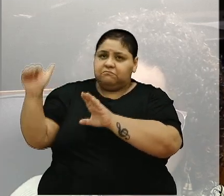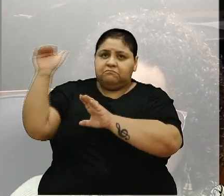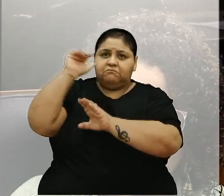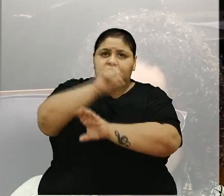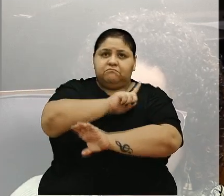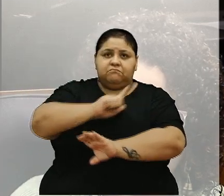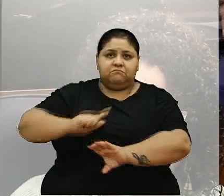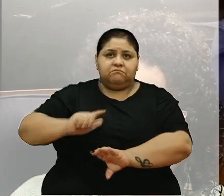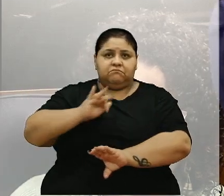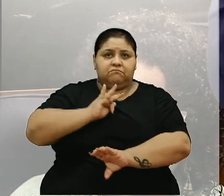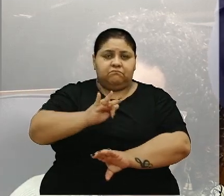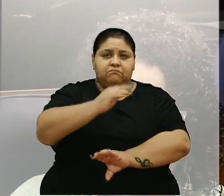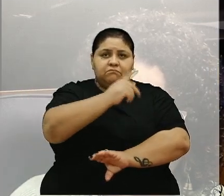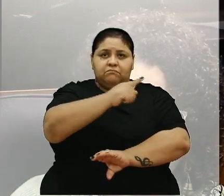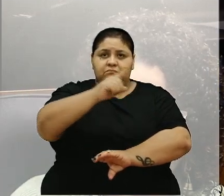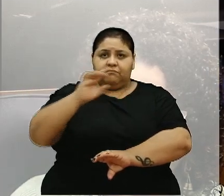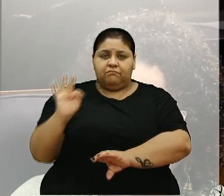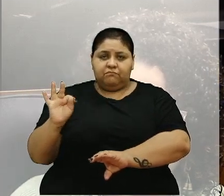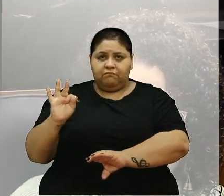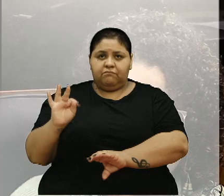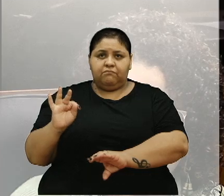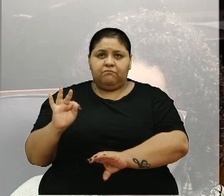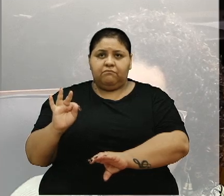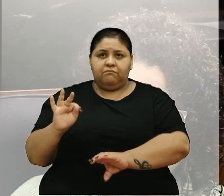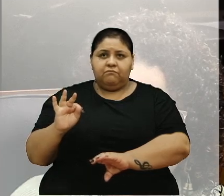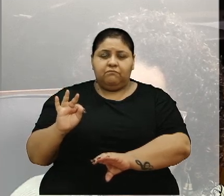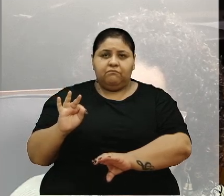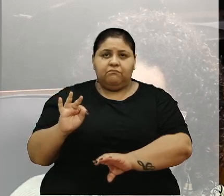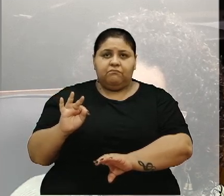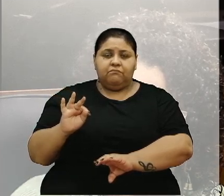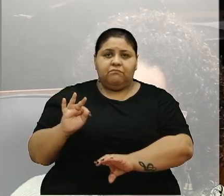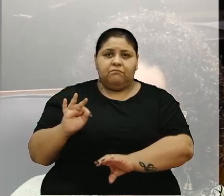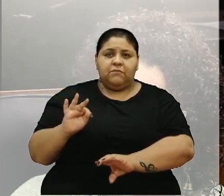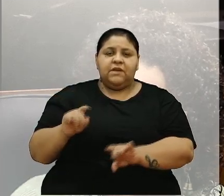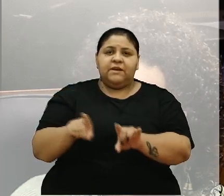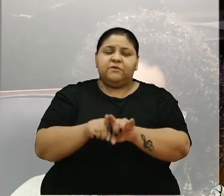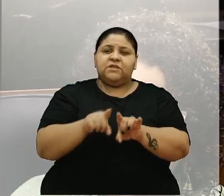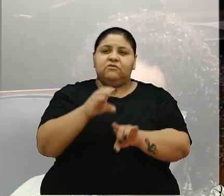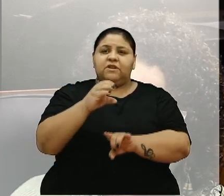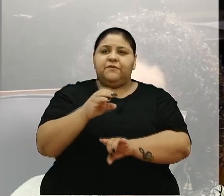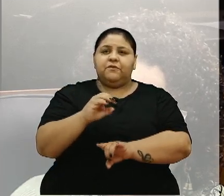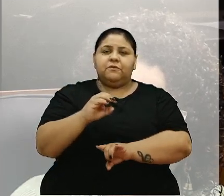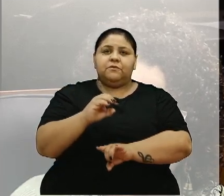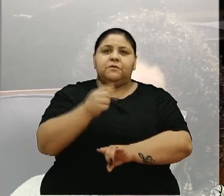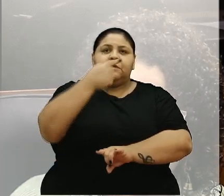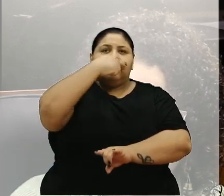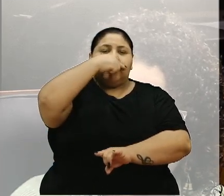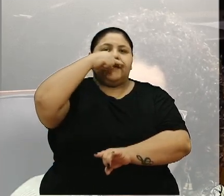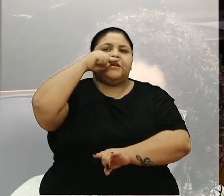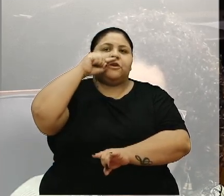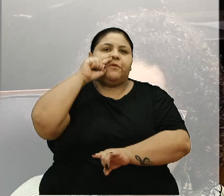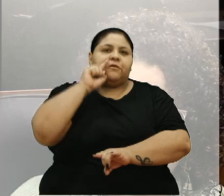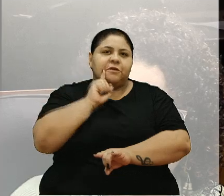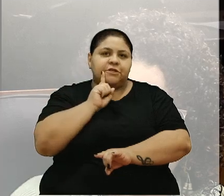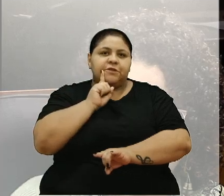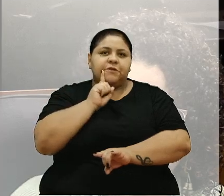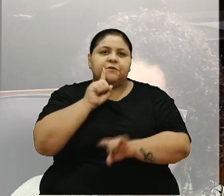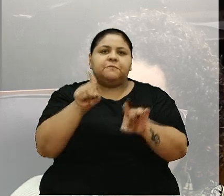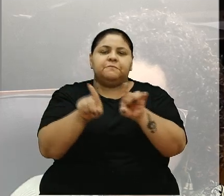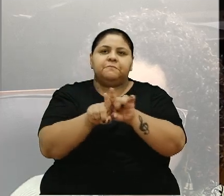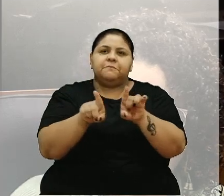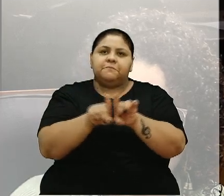governos federais do PT. Governo Olívio Dutra com a UERGS e governo Lula lá em